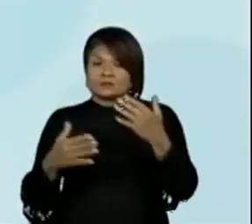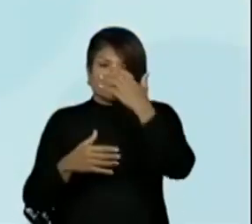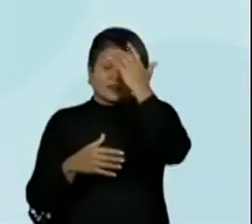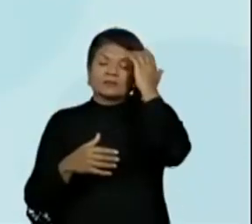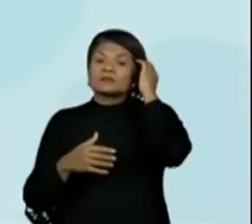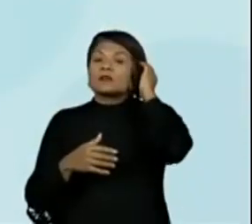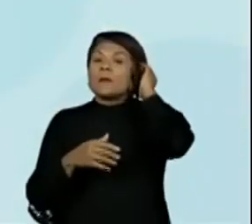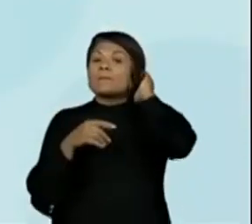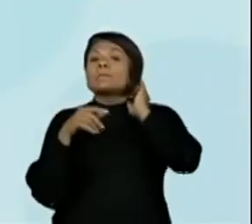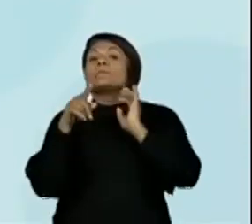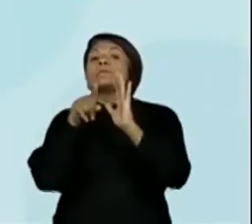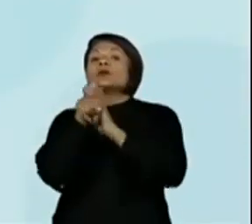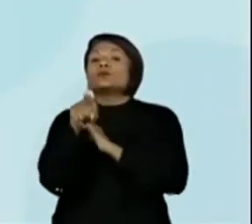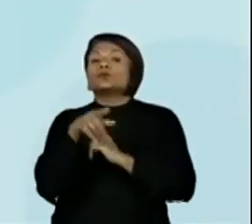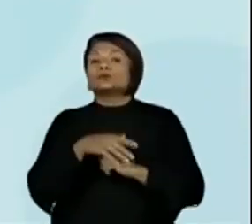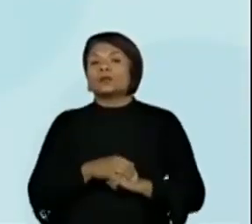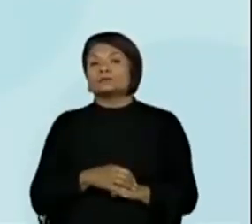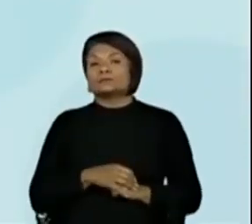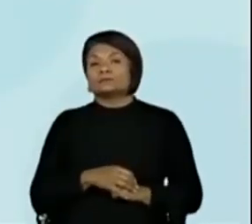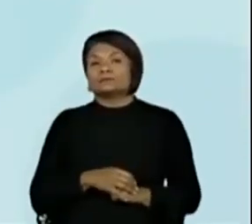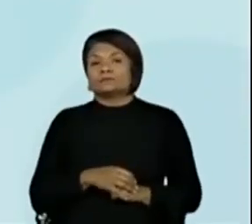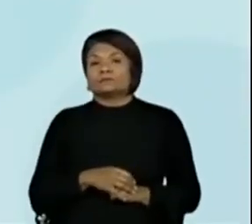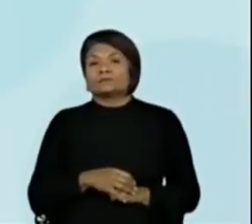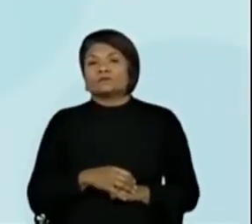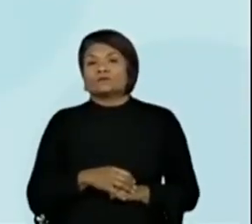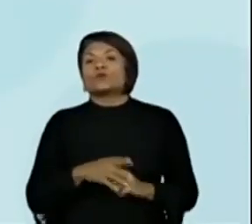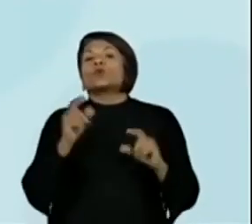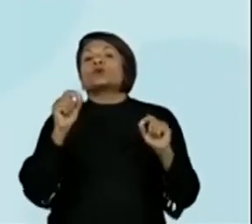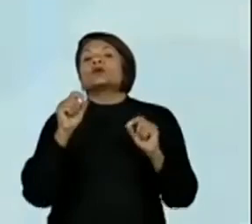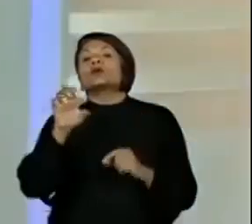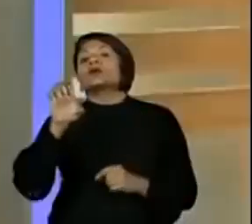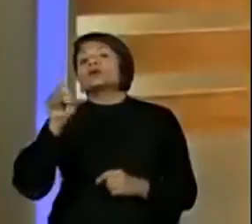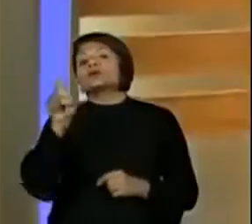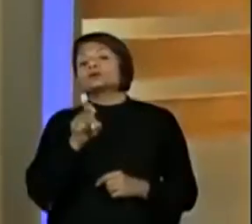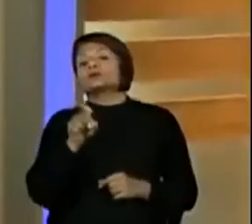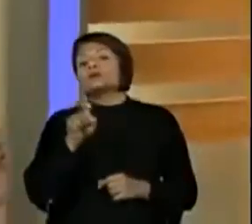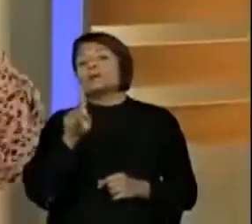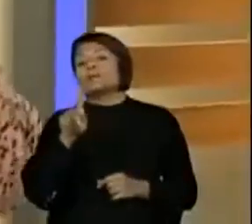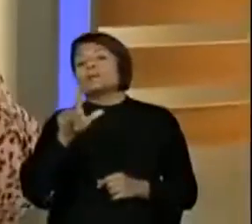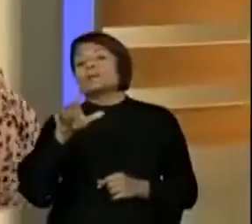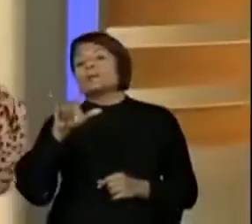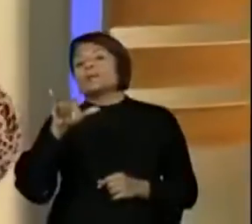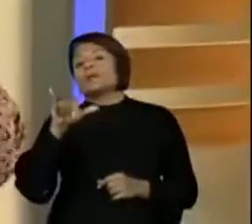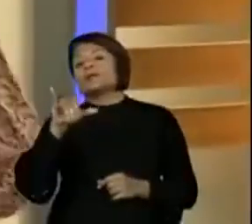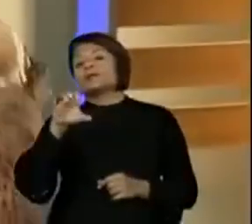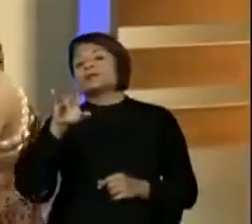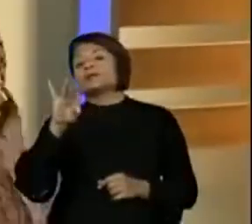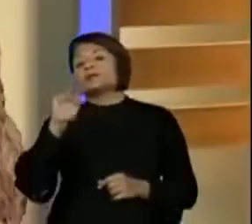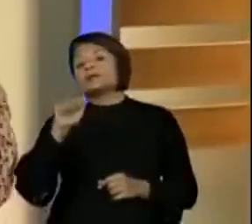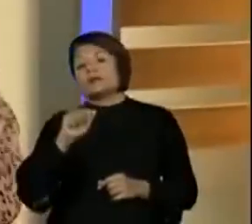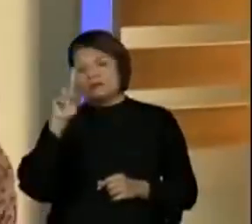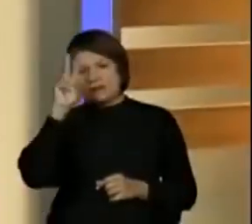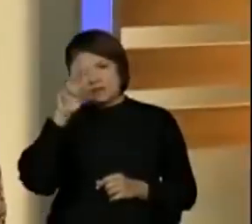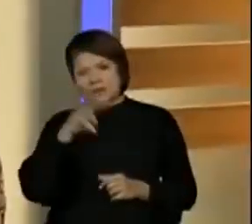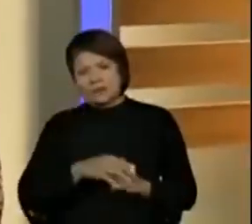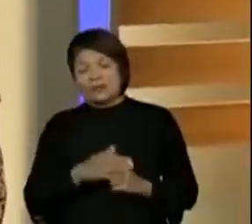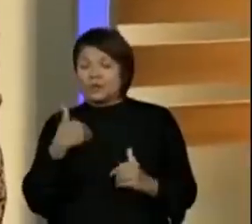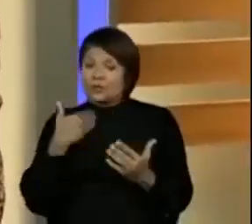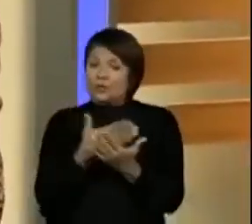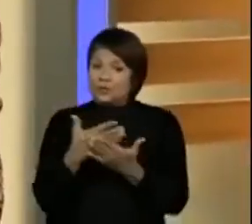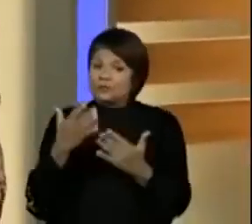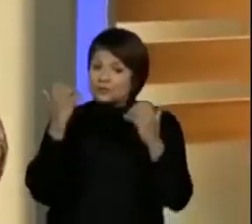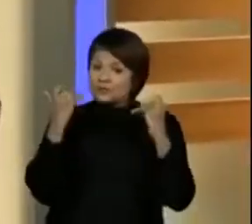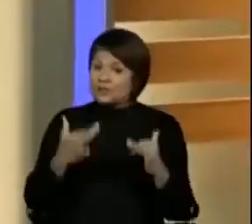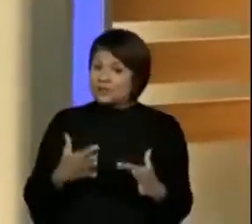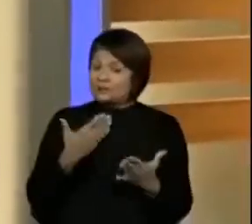pergunta para o chat. O que é pergunta explícita? O que é informação explícita? Comecei a aula falando